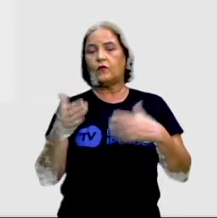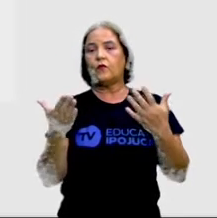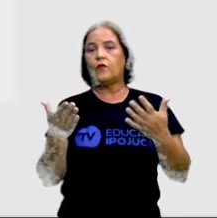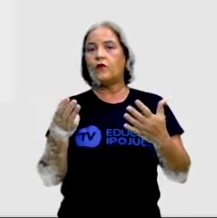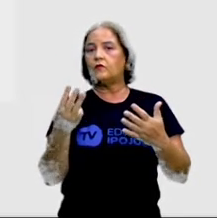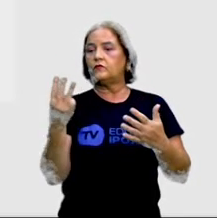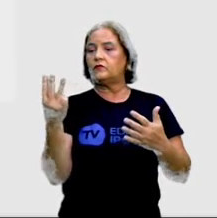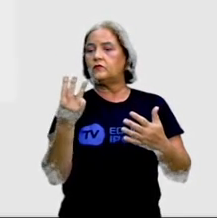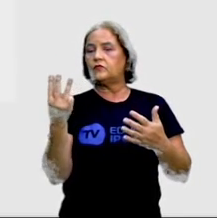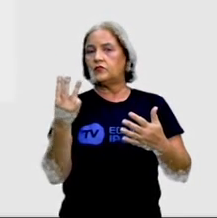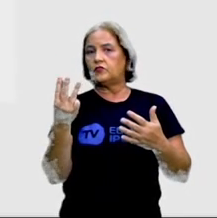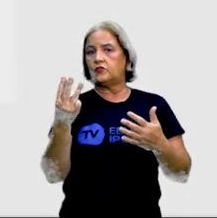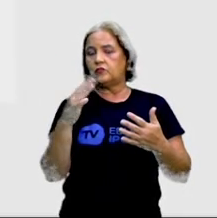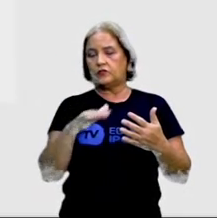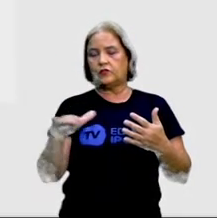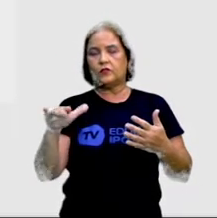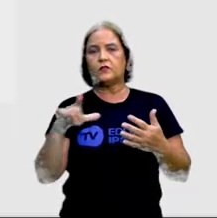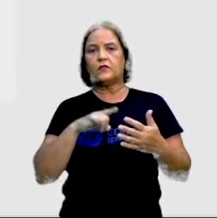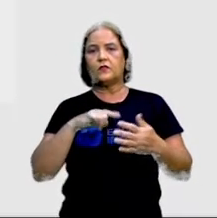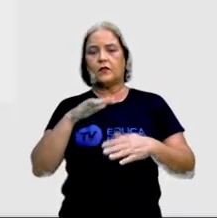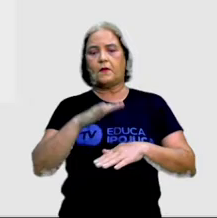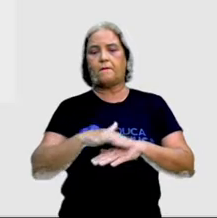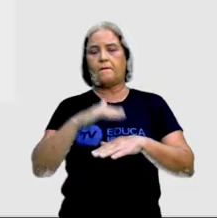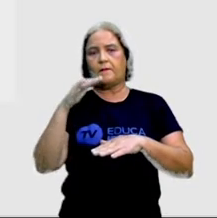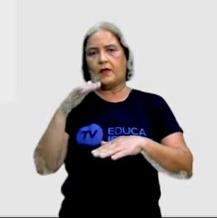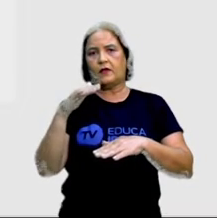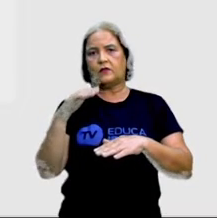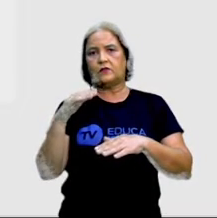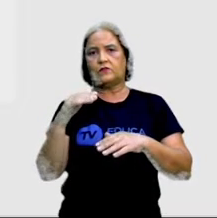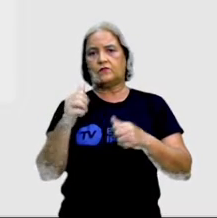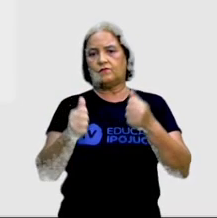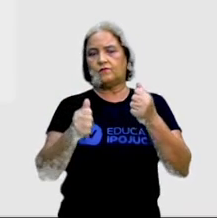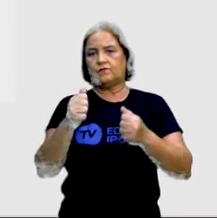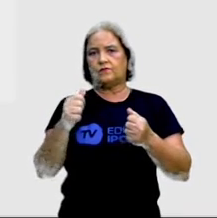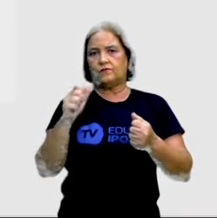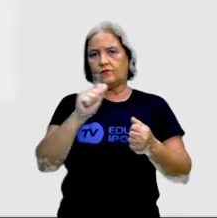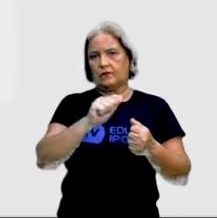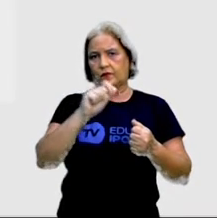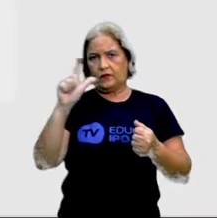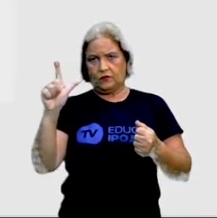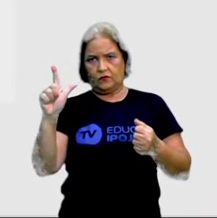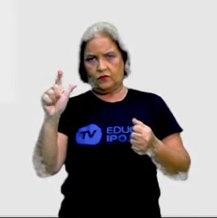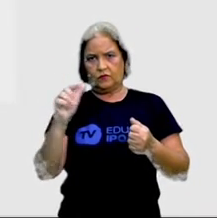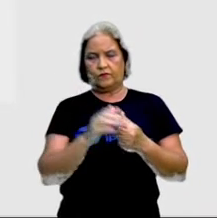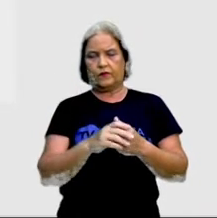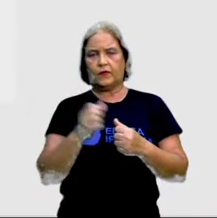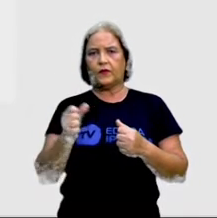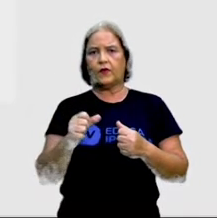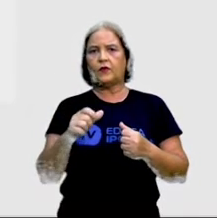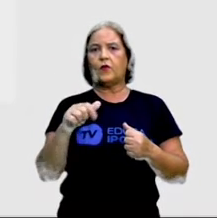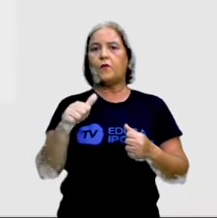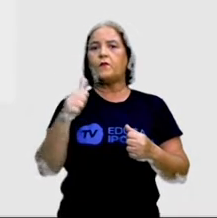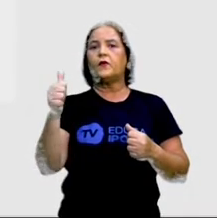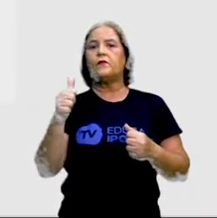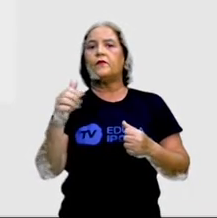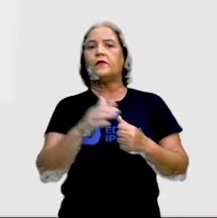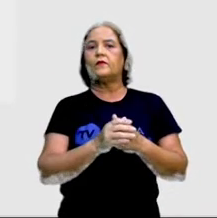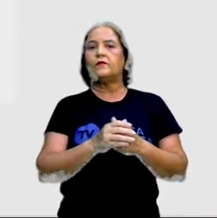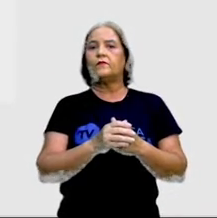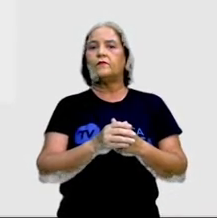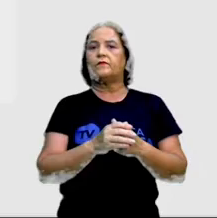três das três crianças têm mais carrinho Azul será que é Gabriel quantos carrinhos mas o Gabriel